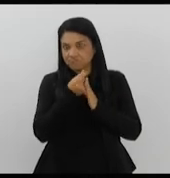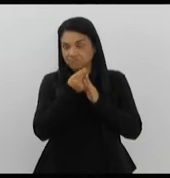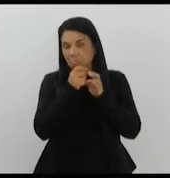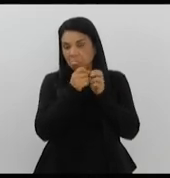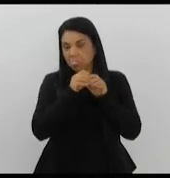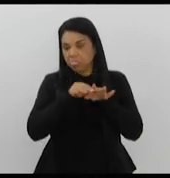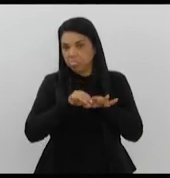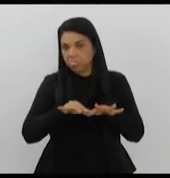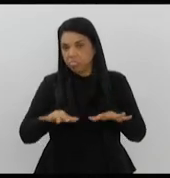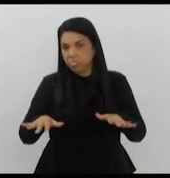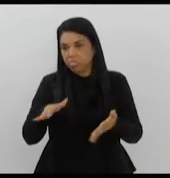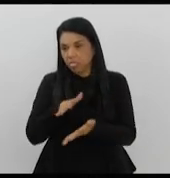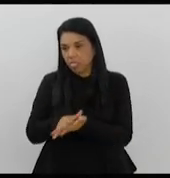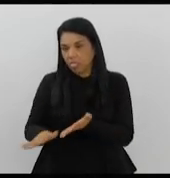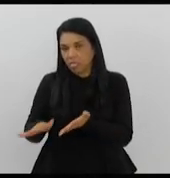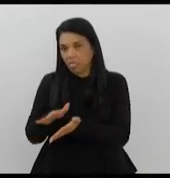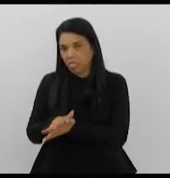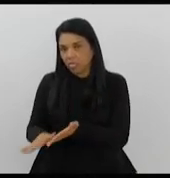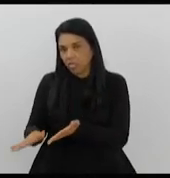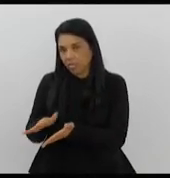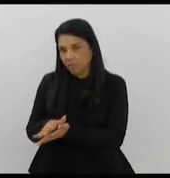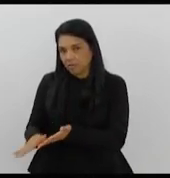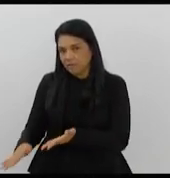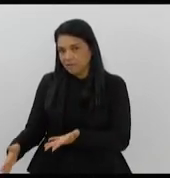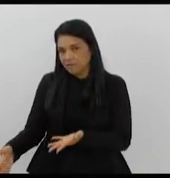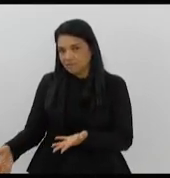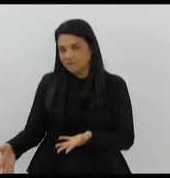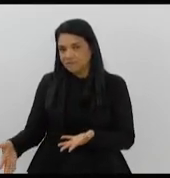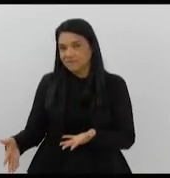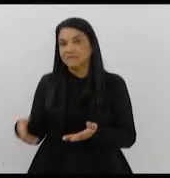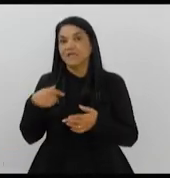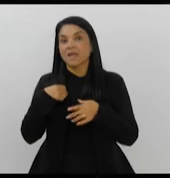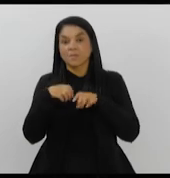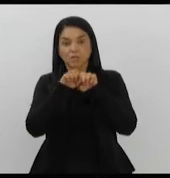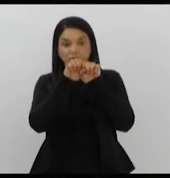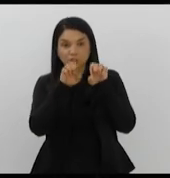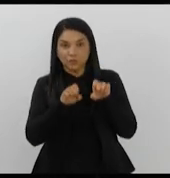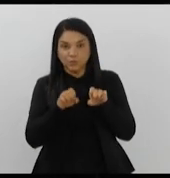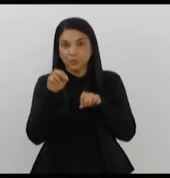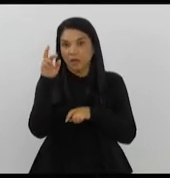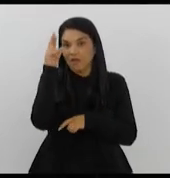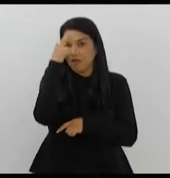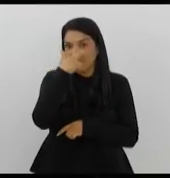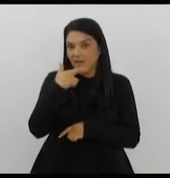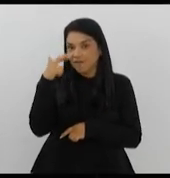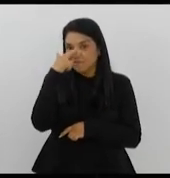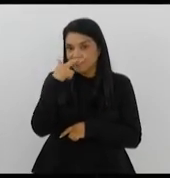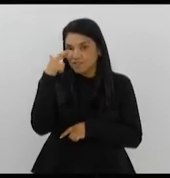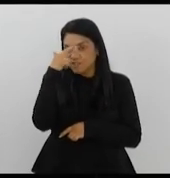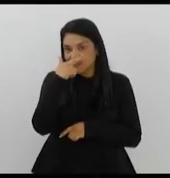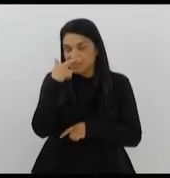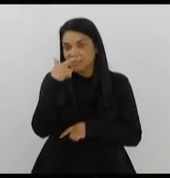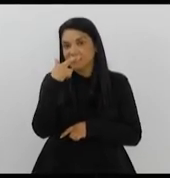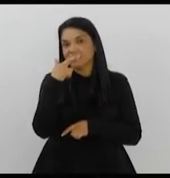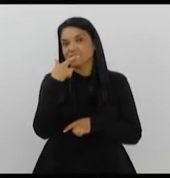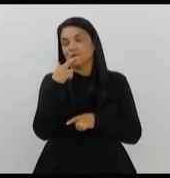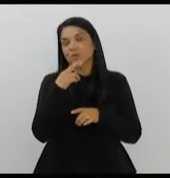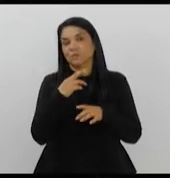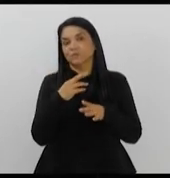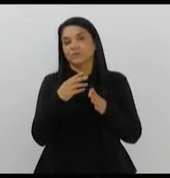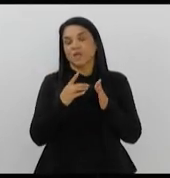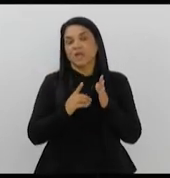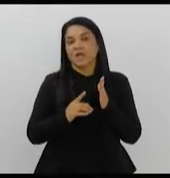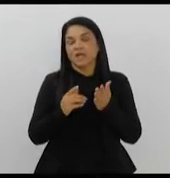esvaírem. E olha que é para estruturar a fiscalização tributária da Fazenda e